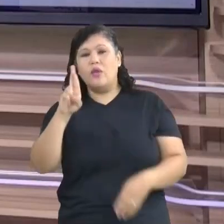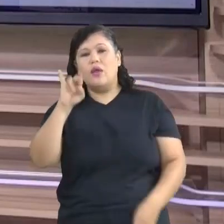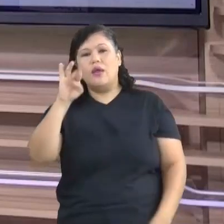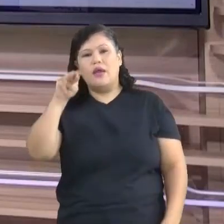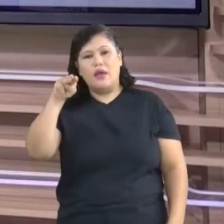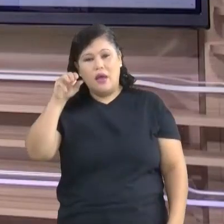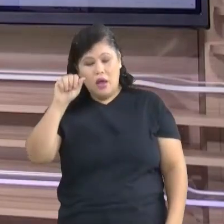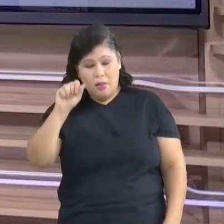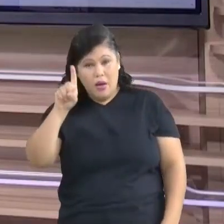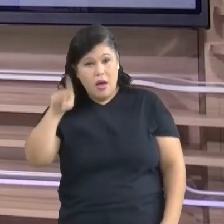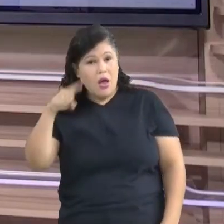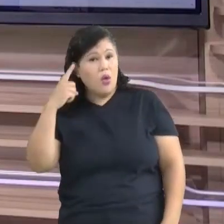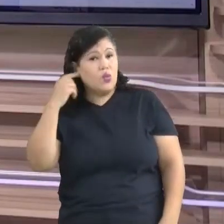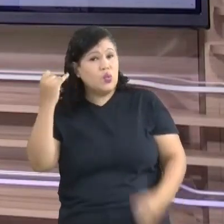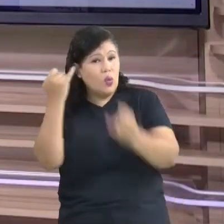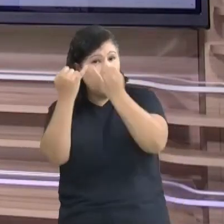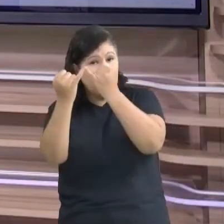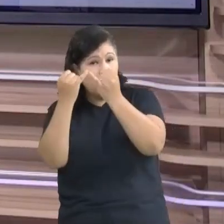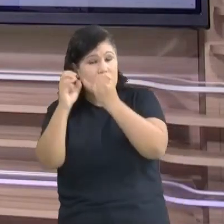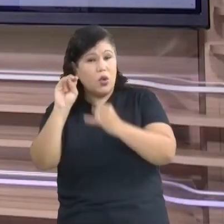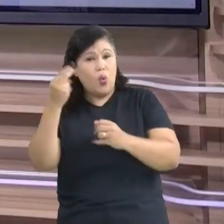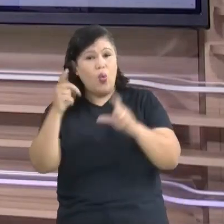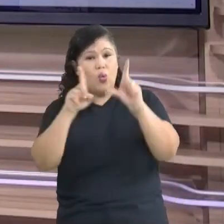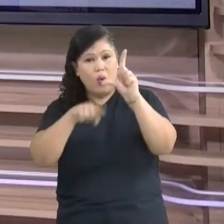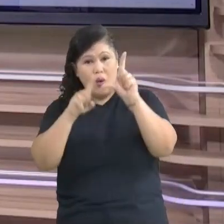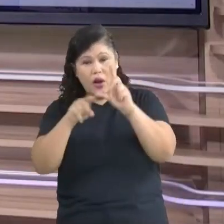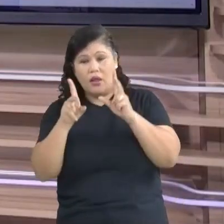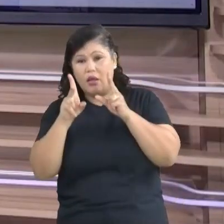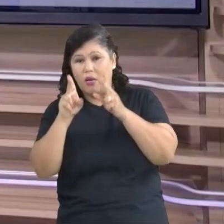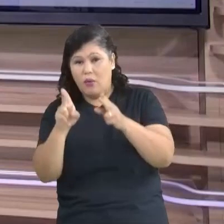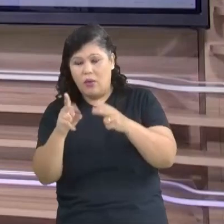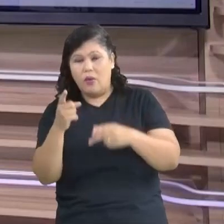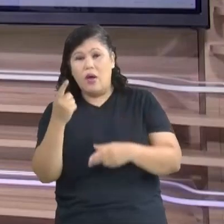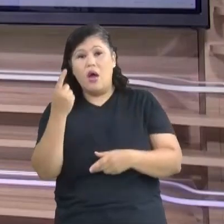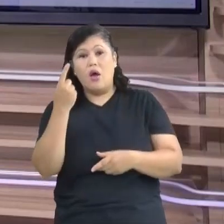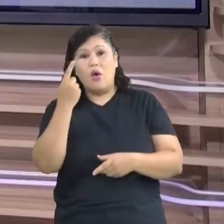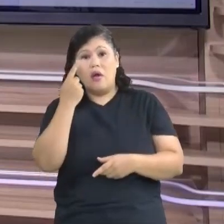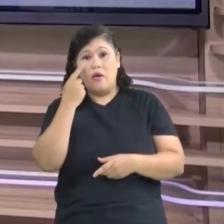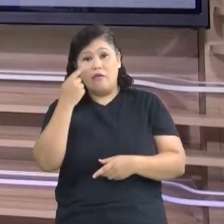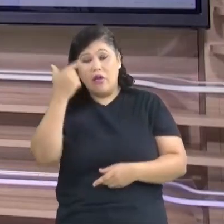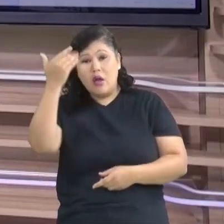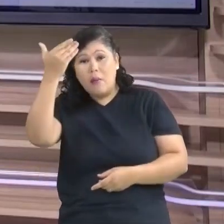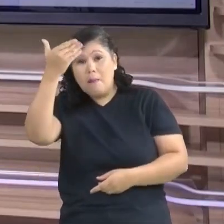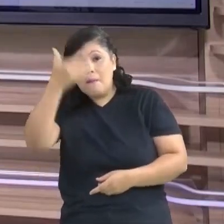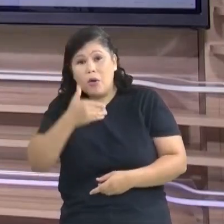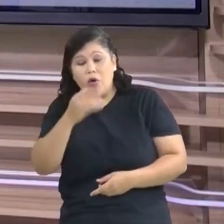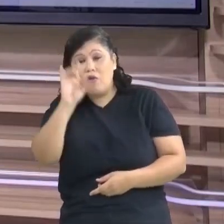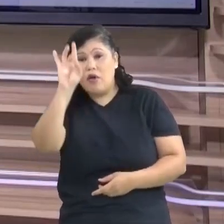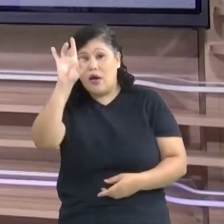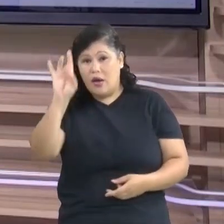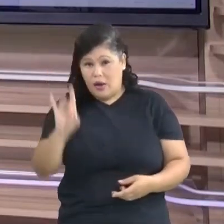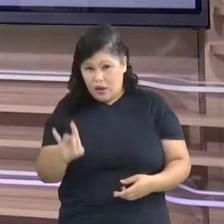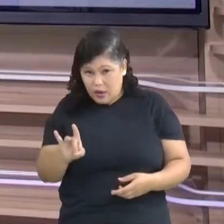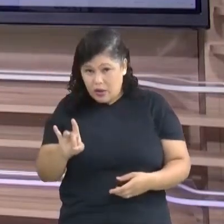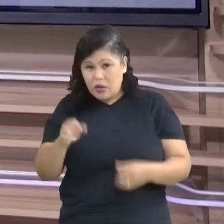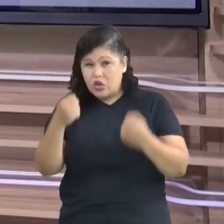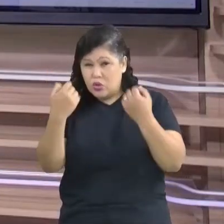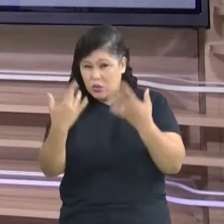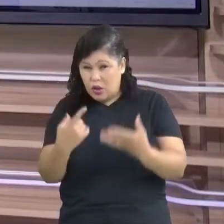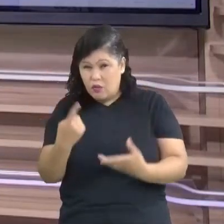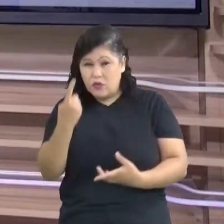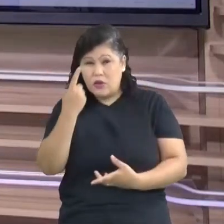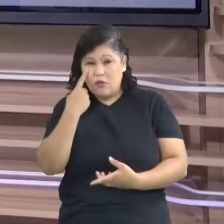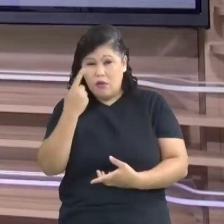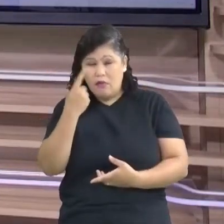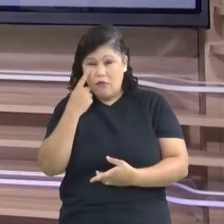parecidos. Agora, nós vamos ver, de fato, como esses elementos, o que eu acabei de explicar para vocês, está